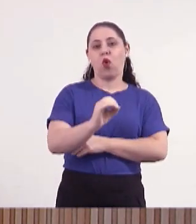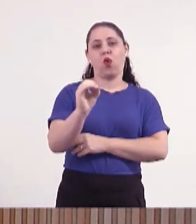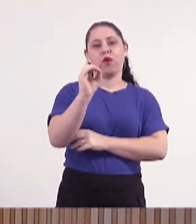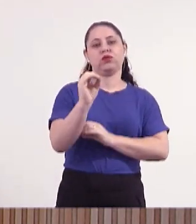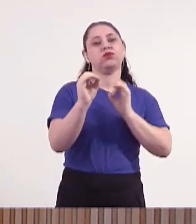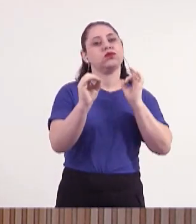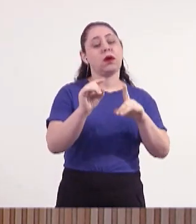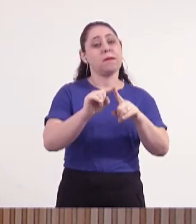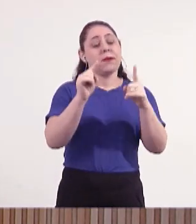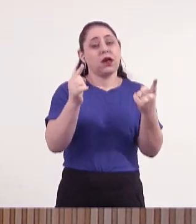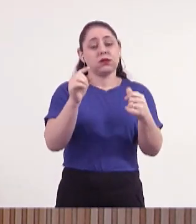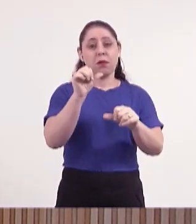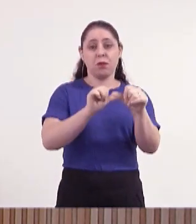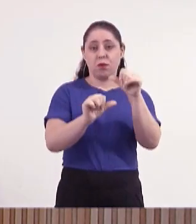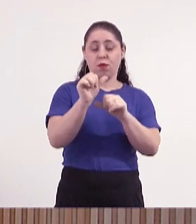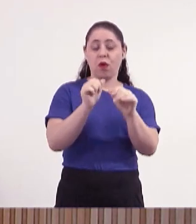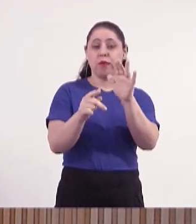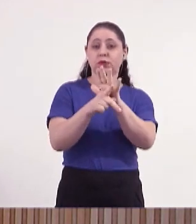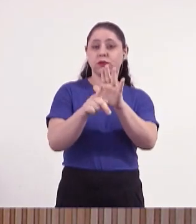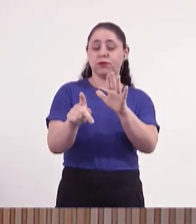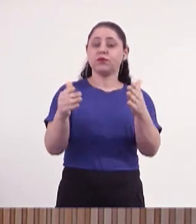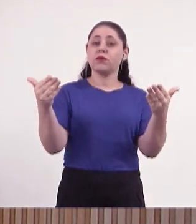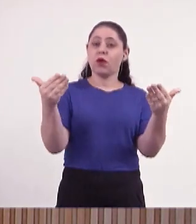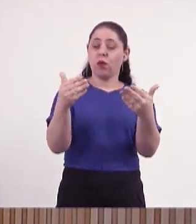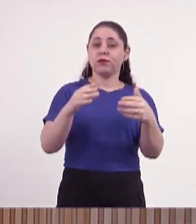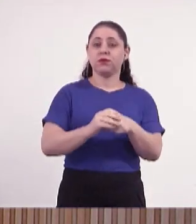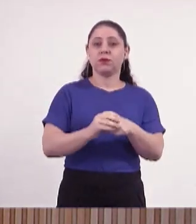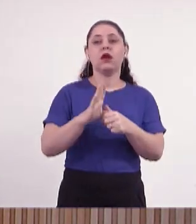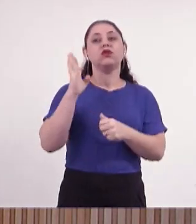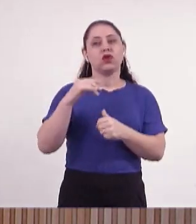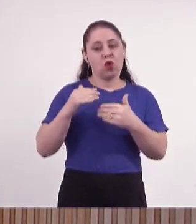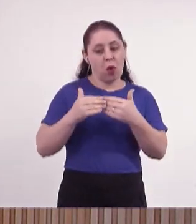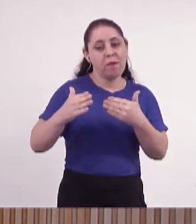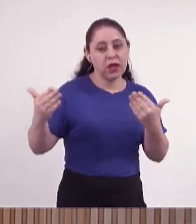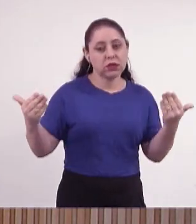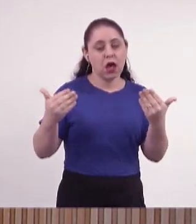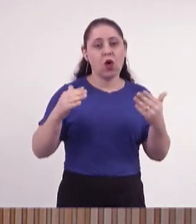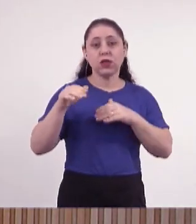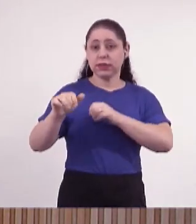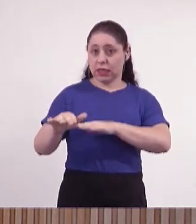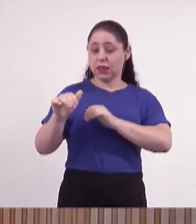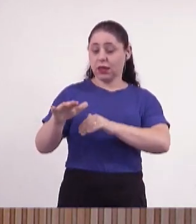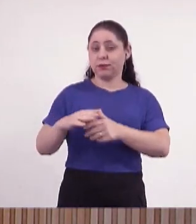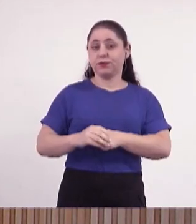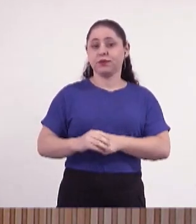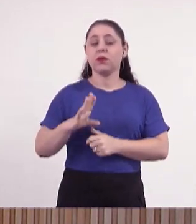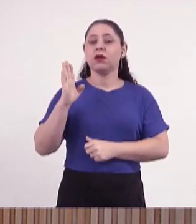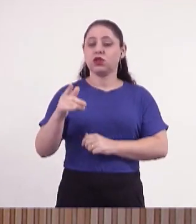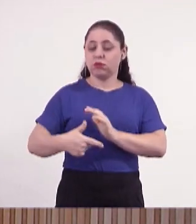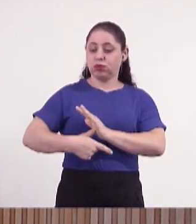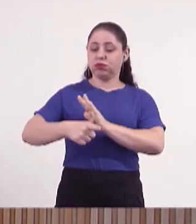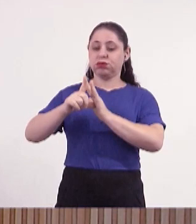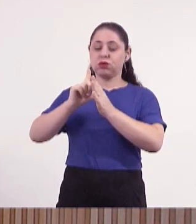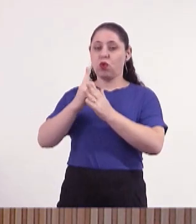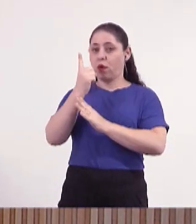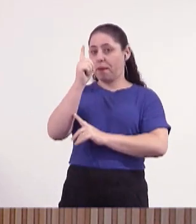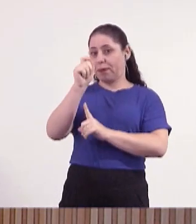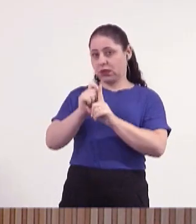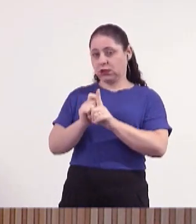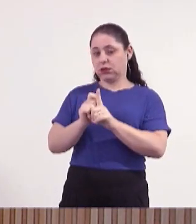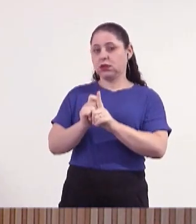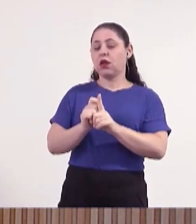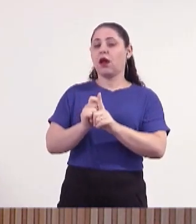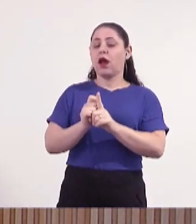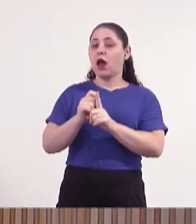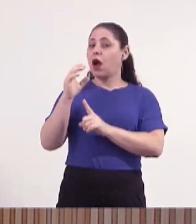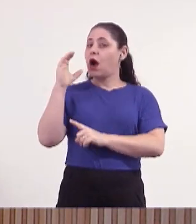outubro. Com a mudança proposta pelos deputados estaduais, os efeitos já vão acontecer na folha agora de setembro. Então, já antecipou em um mês, já